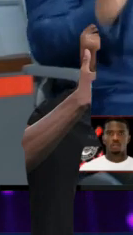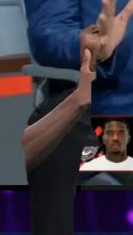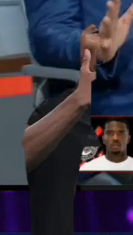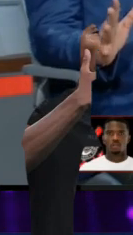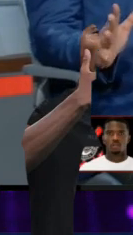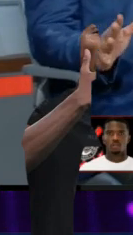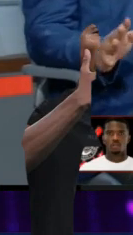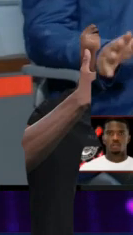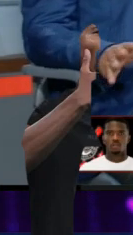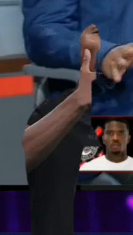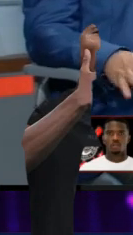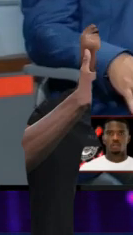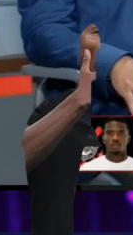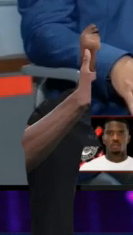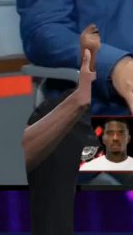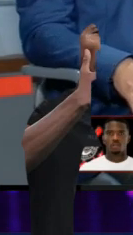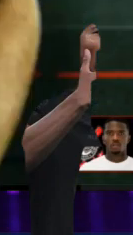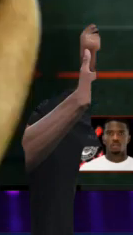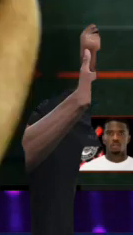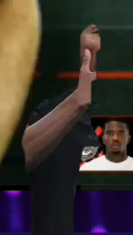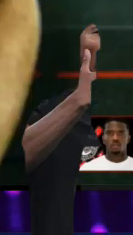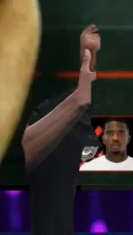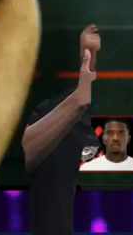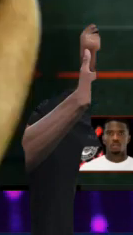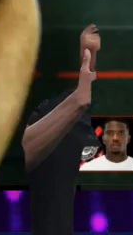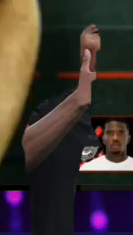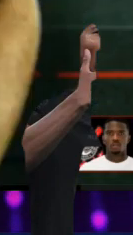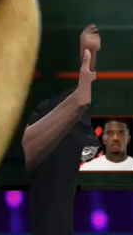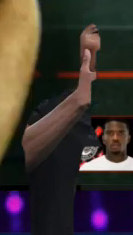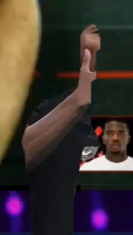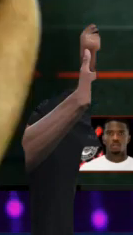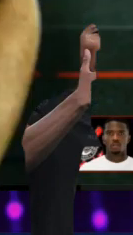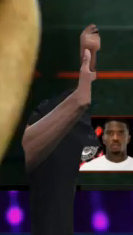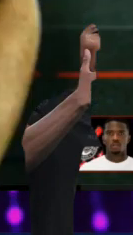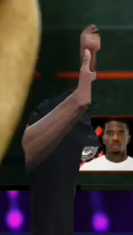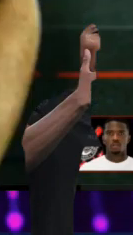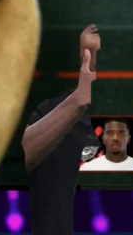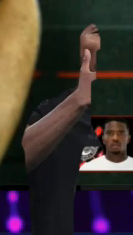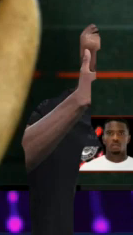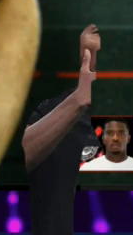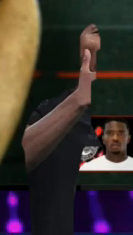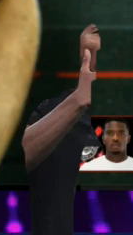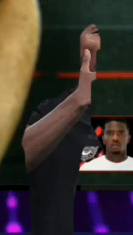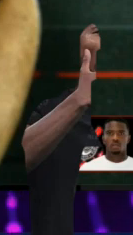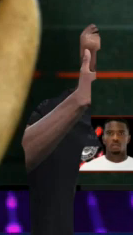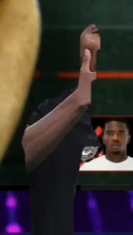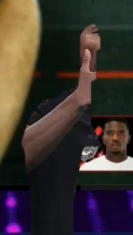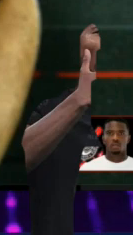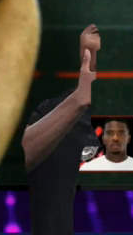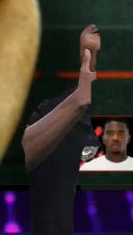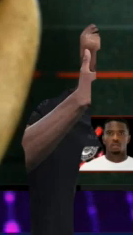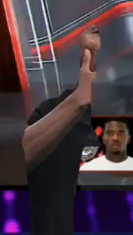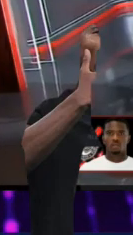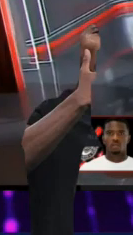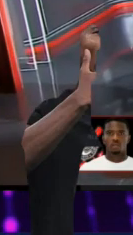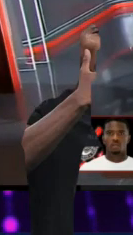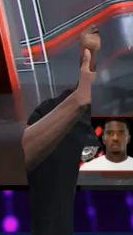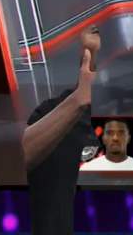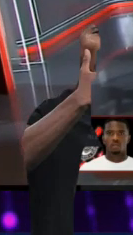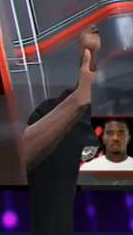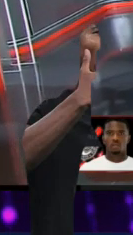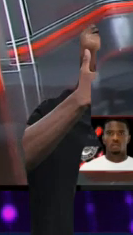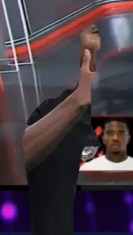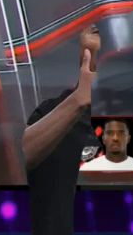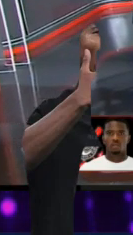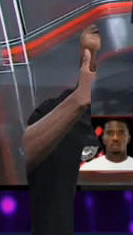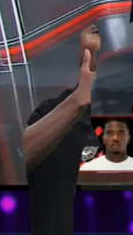Tem isso. Ele começa dizendo assim, não, é o que eu já falei ali. É o que eu já falei ali. O que ele já falou aqui antes, ele falou que o time